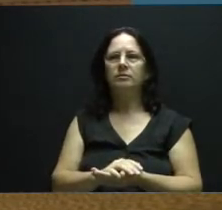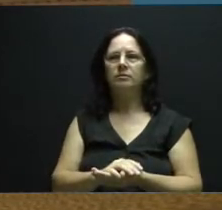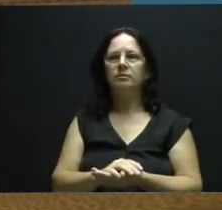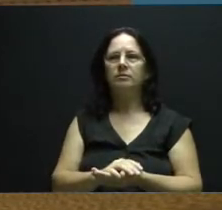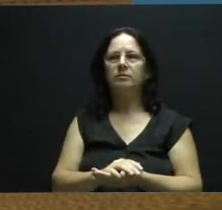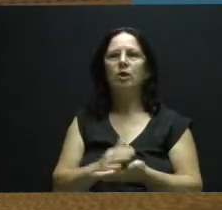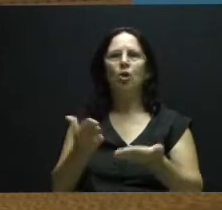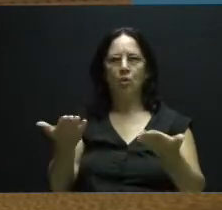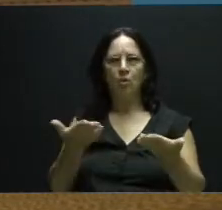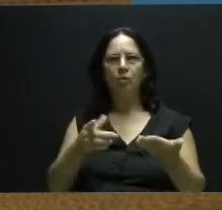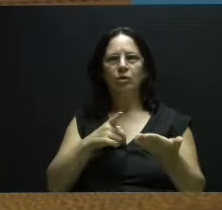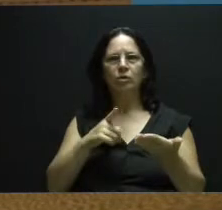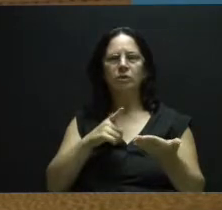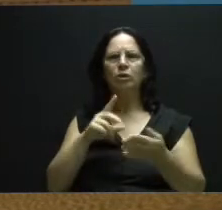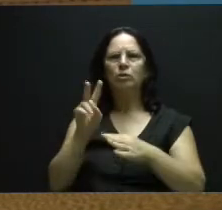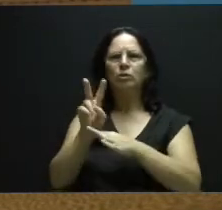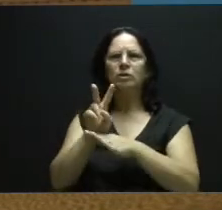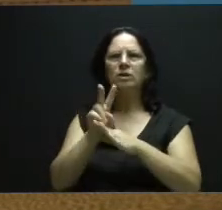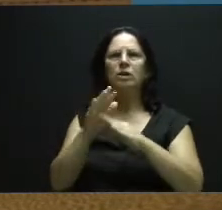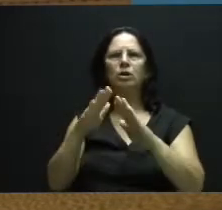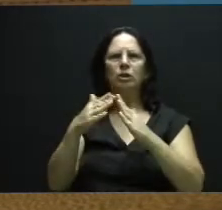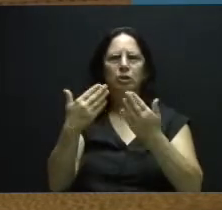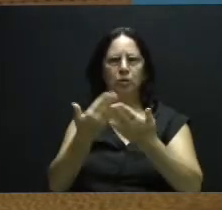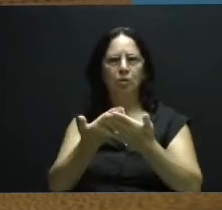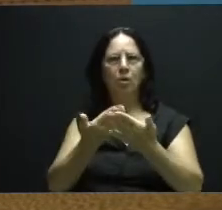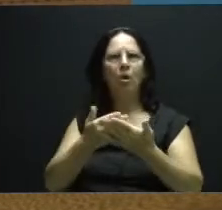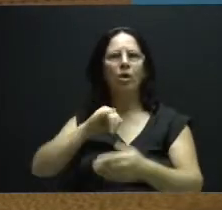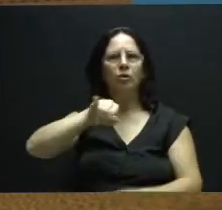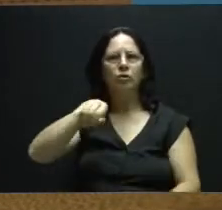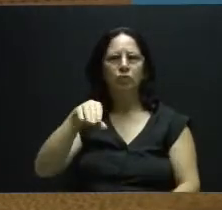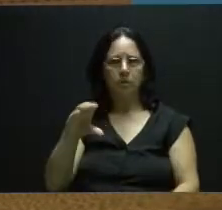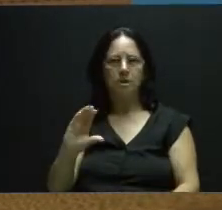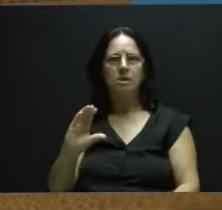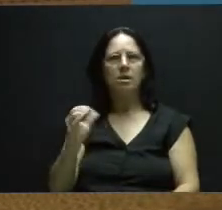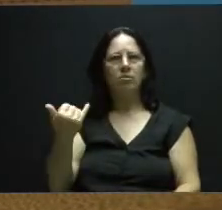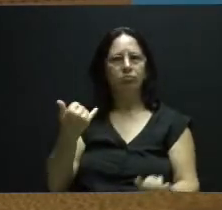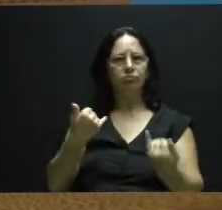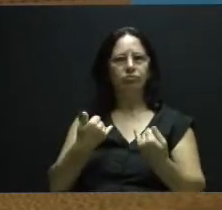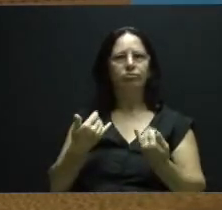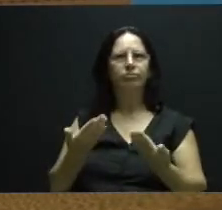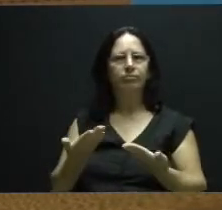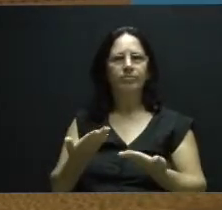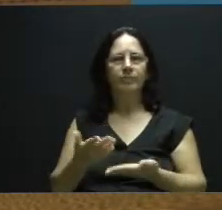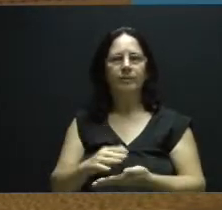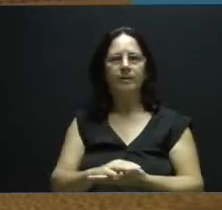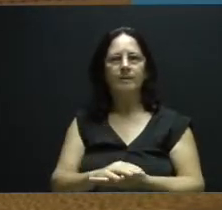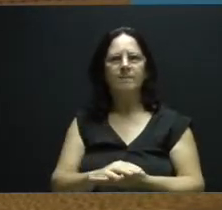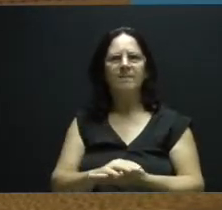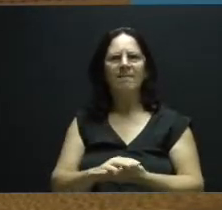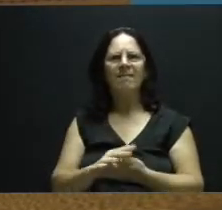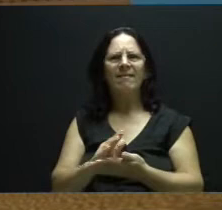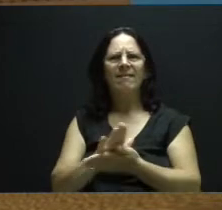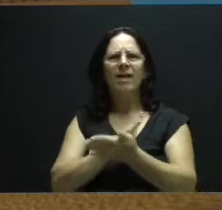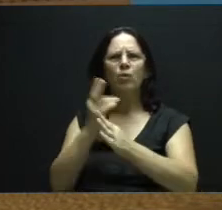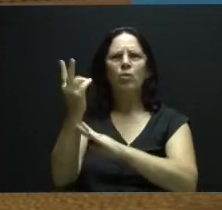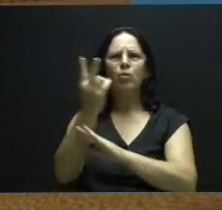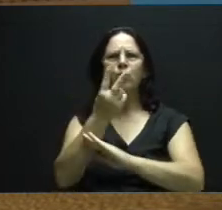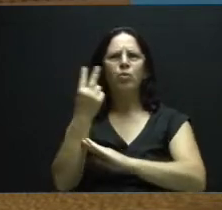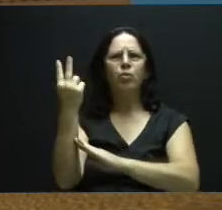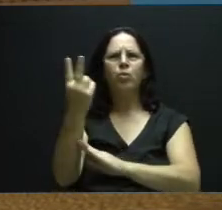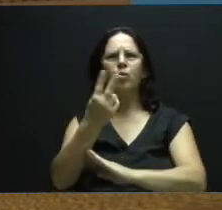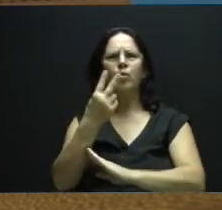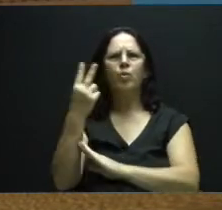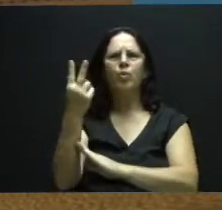agora hoje está tendo manutenção na escola jardim casqueiro eu soube nem ventilador tem seis